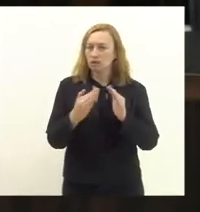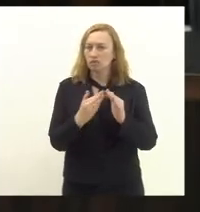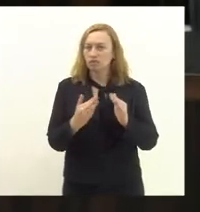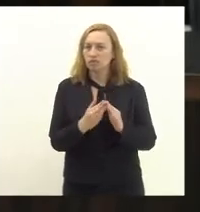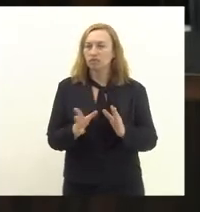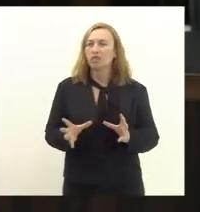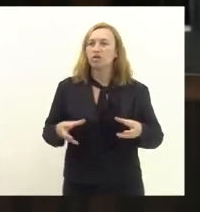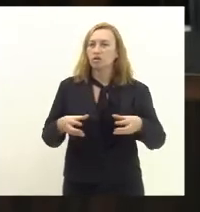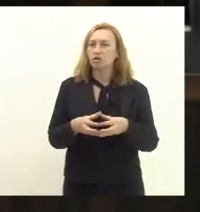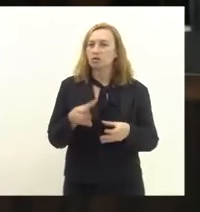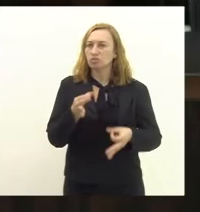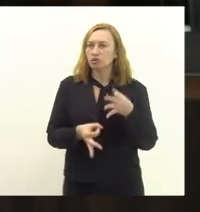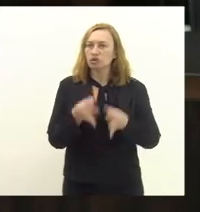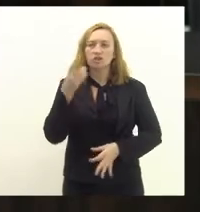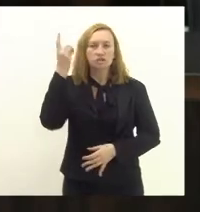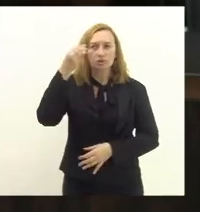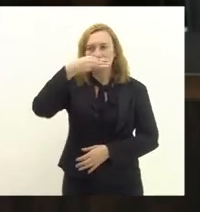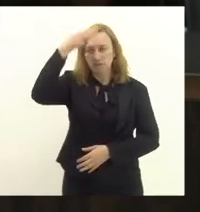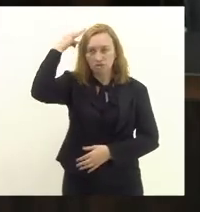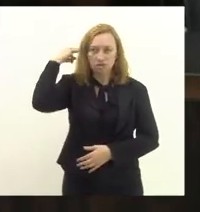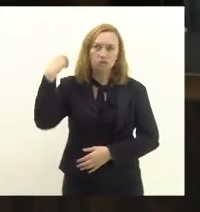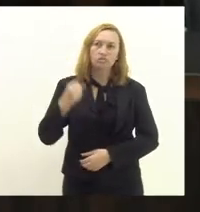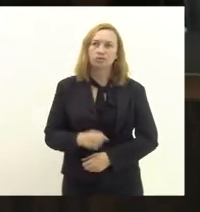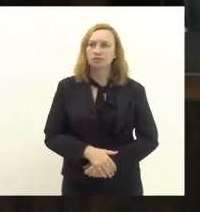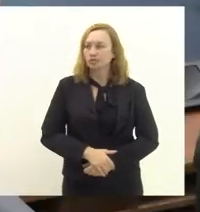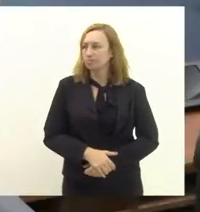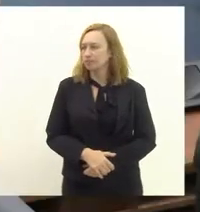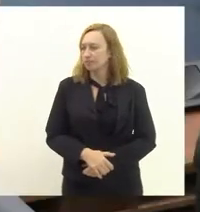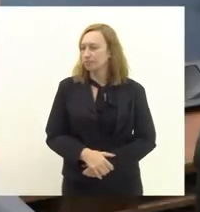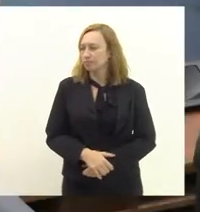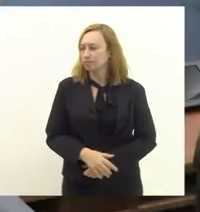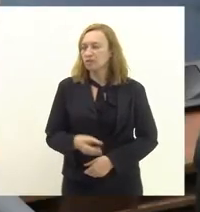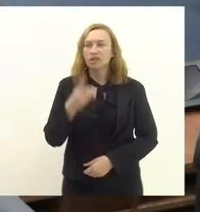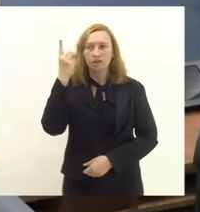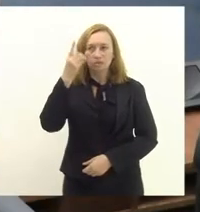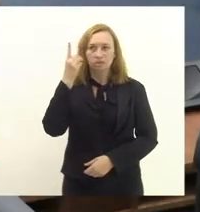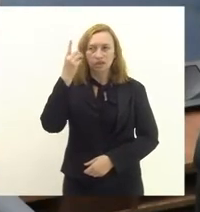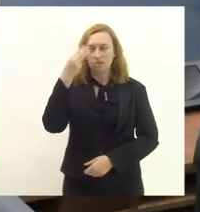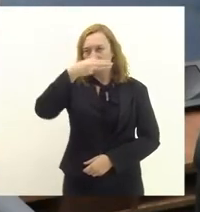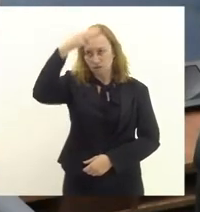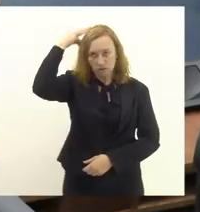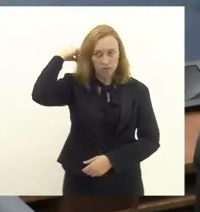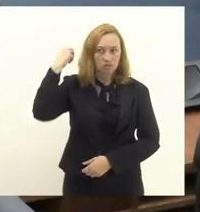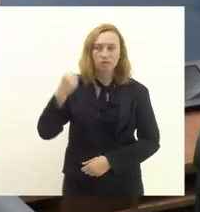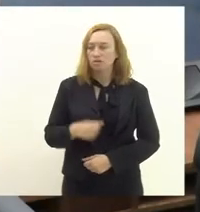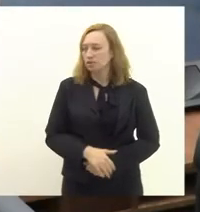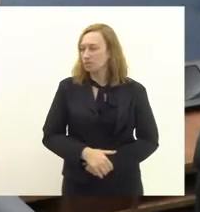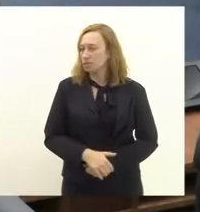Pela Comissão de Constituição e Justiça, deputado Márcio Pacheco. Deputado Márcio Pacheco.